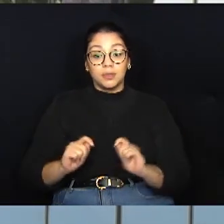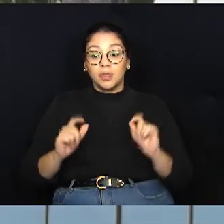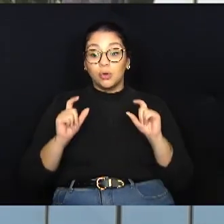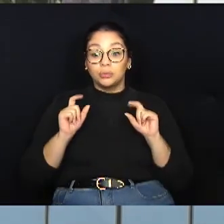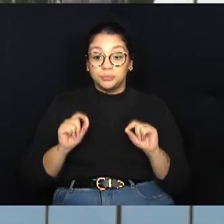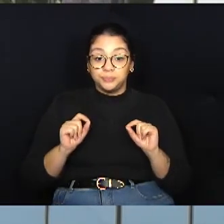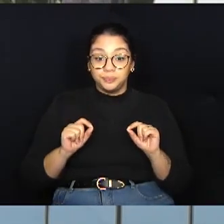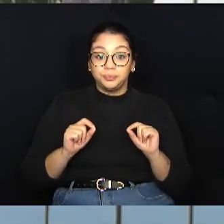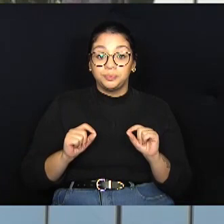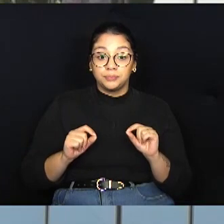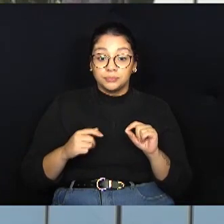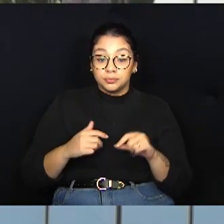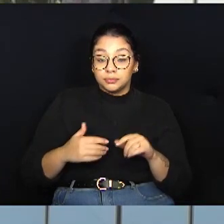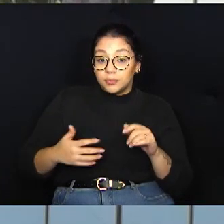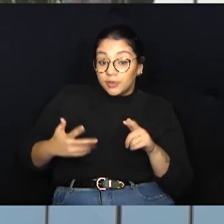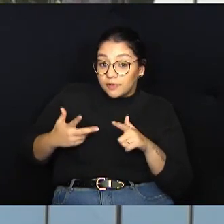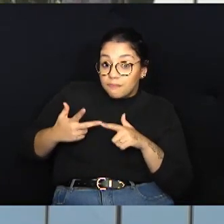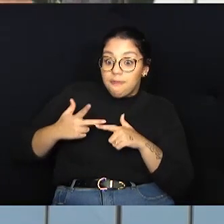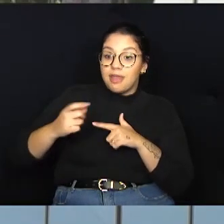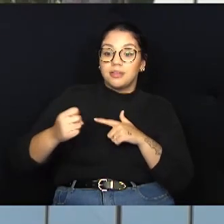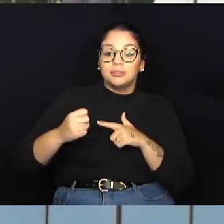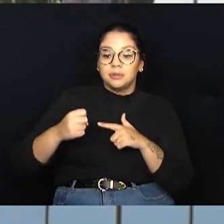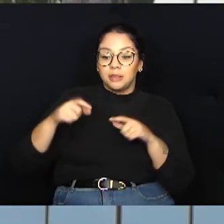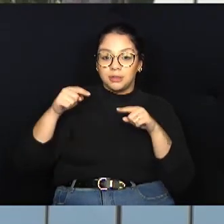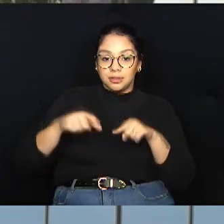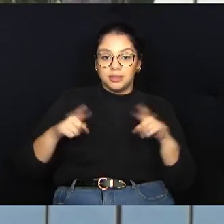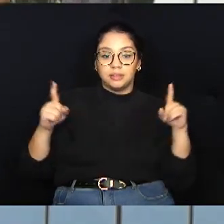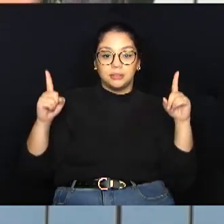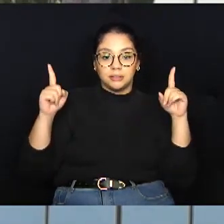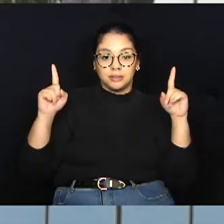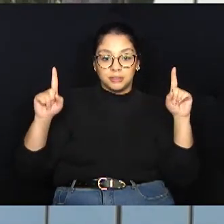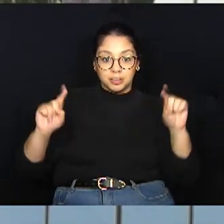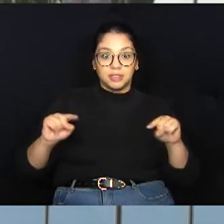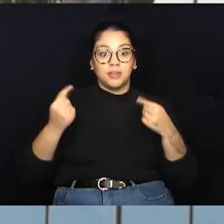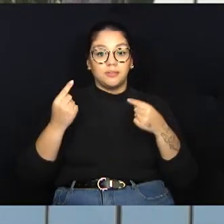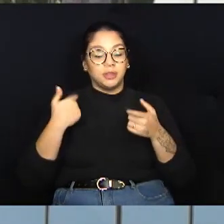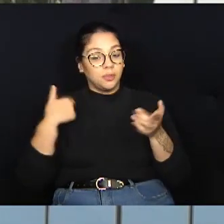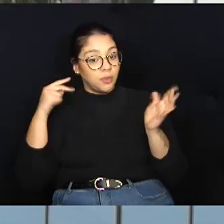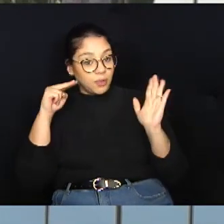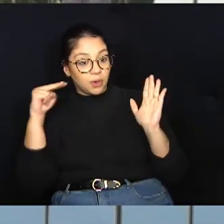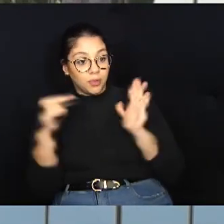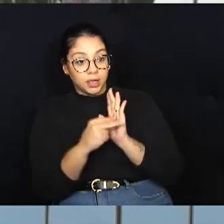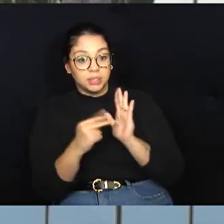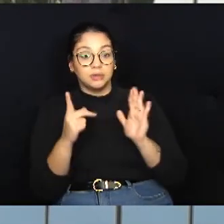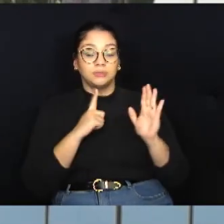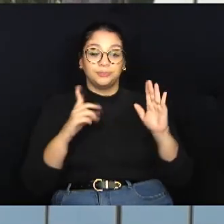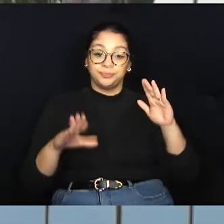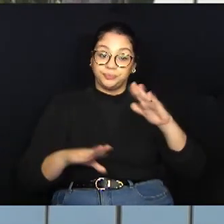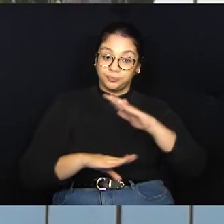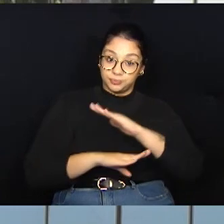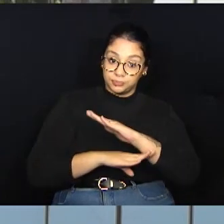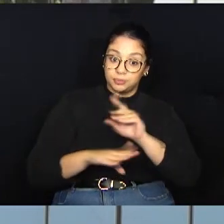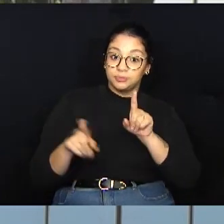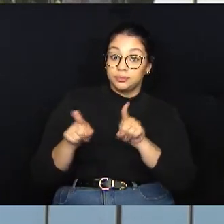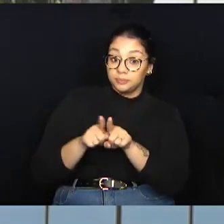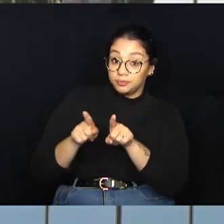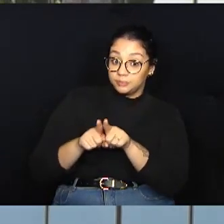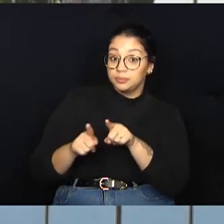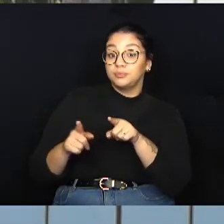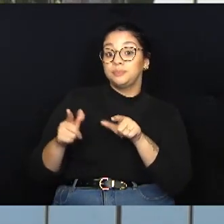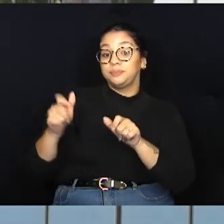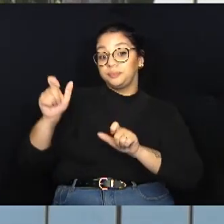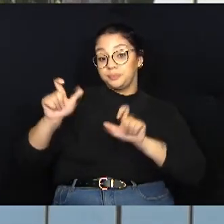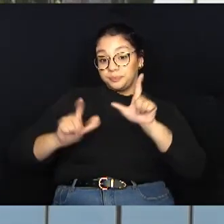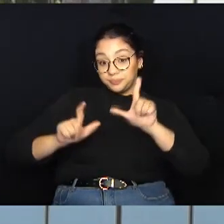para ela vencer esse desafio. E nesse sentido, eu reconheço que tanto Câmara de Campinas, através da imprensa, a